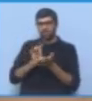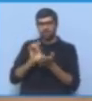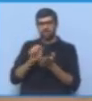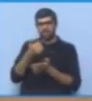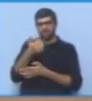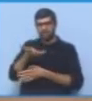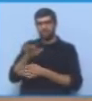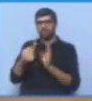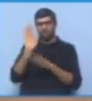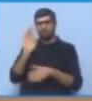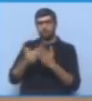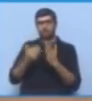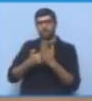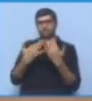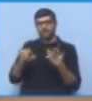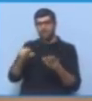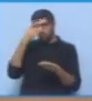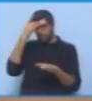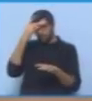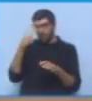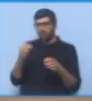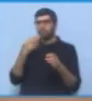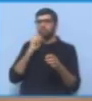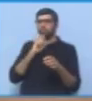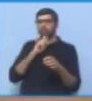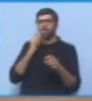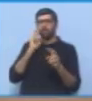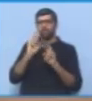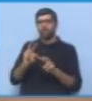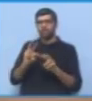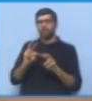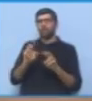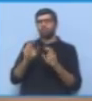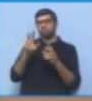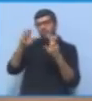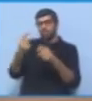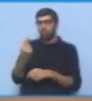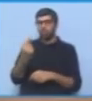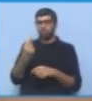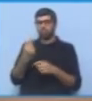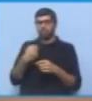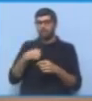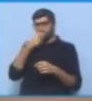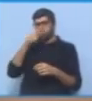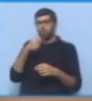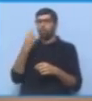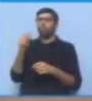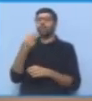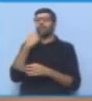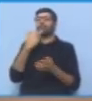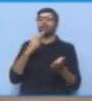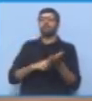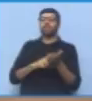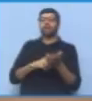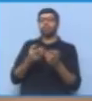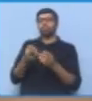tal páginas, mas isto é um olhar sobre as múltiplas possibilidades de olhar sobre aquilo. Ninguém tem o domínio da verdade. Já não